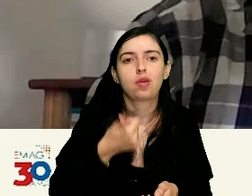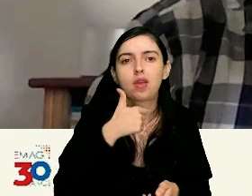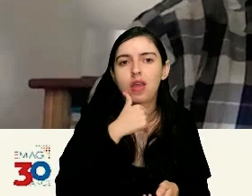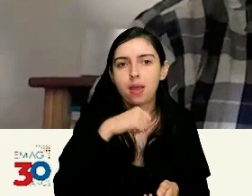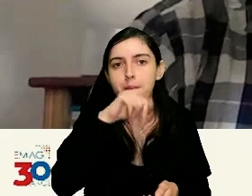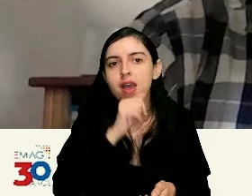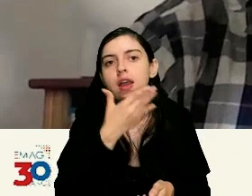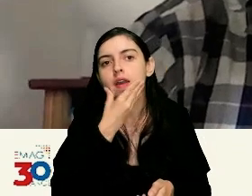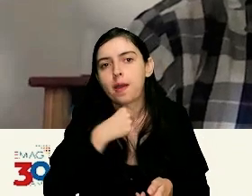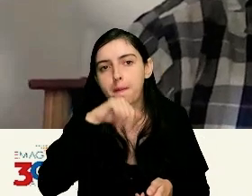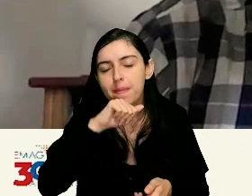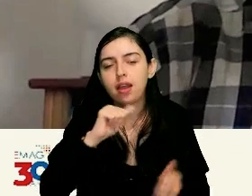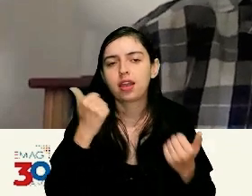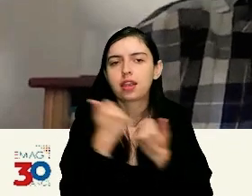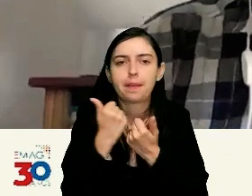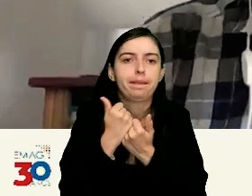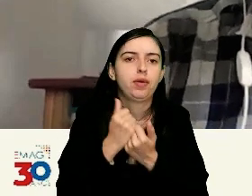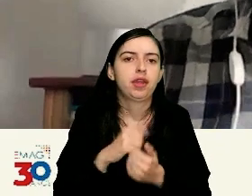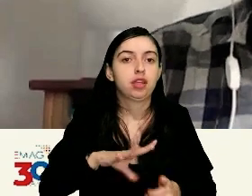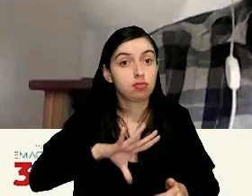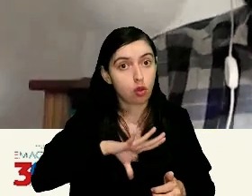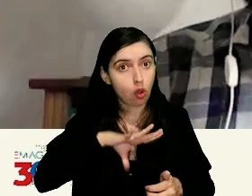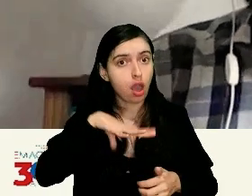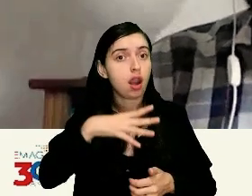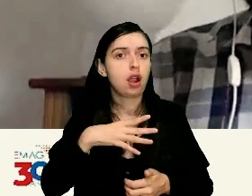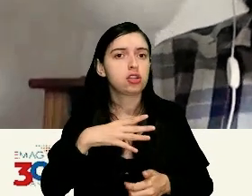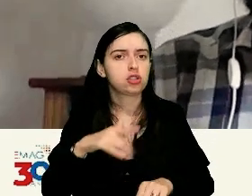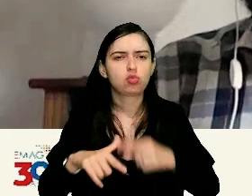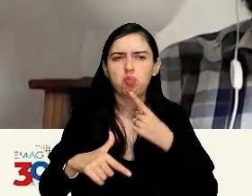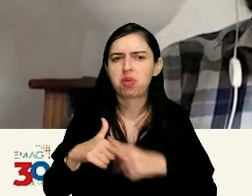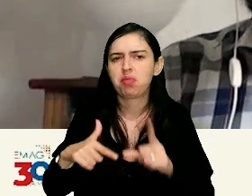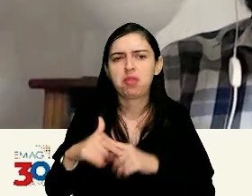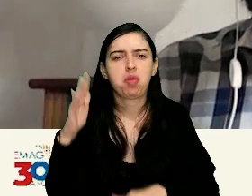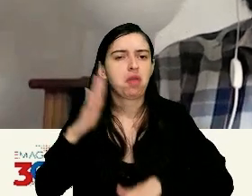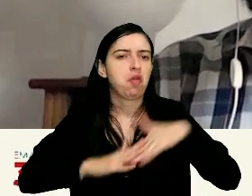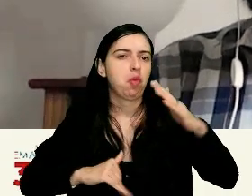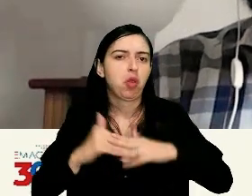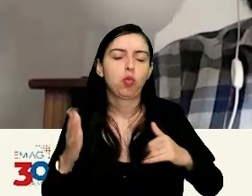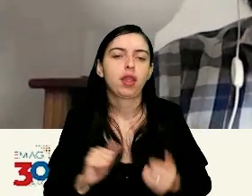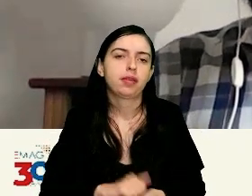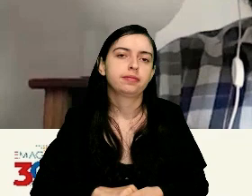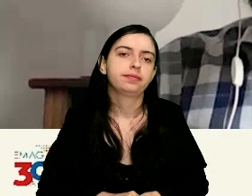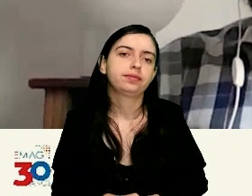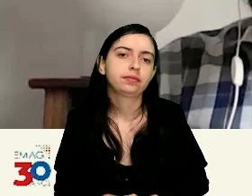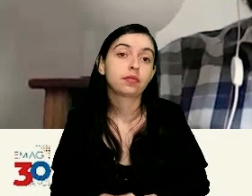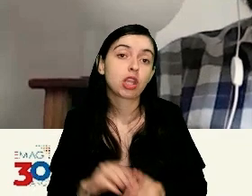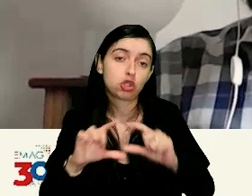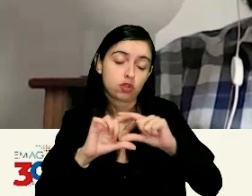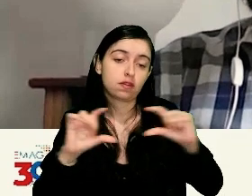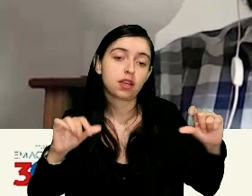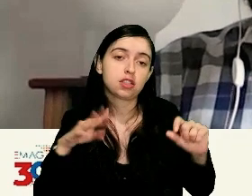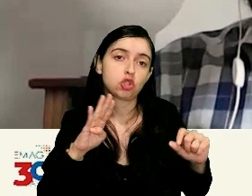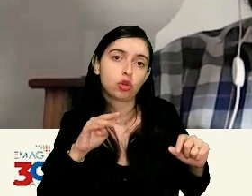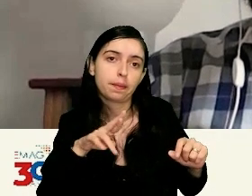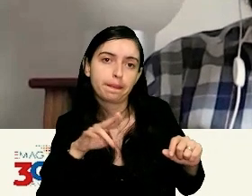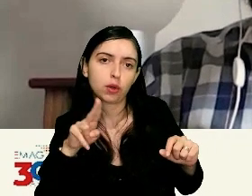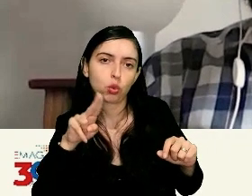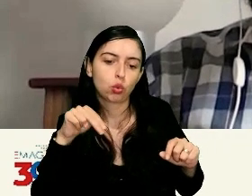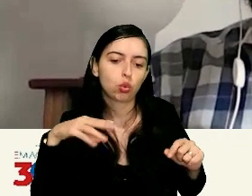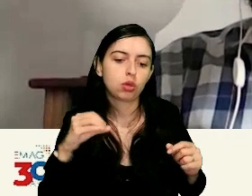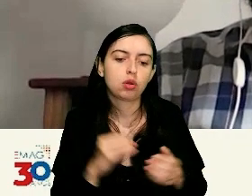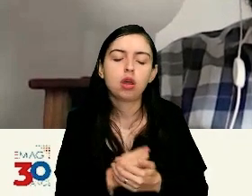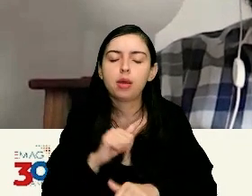de problema. Né? Então, eu acredito, essa frase do Bruno mudou assim, na